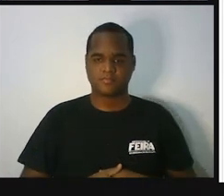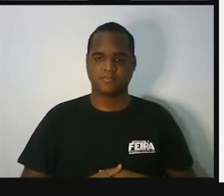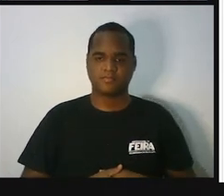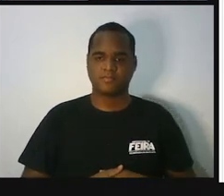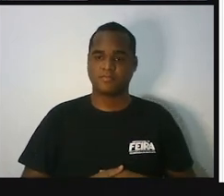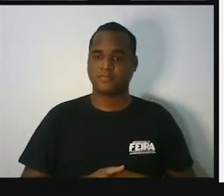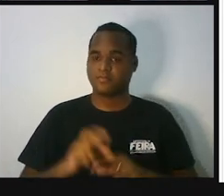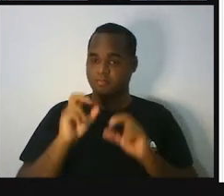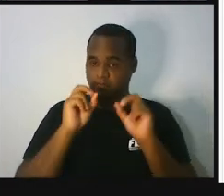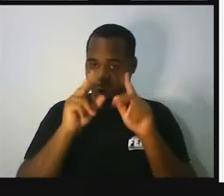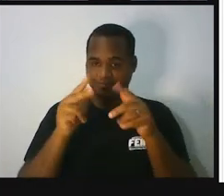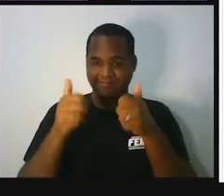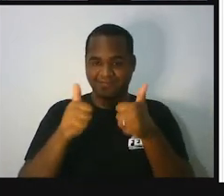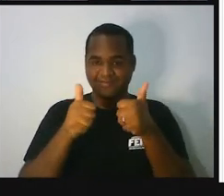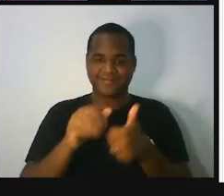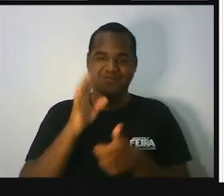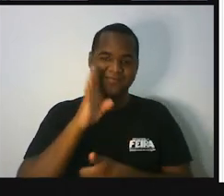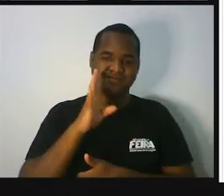Bacana, hein?